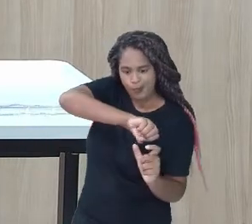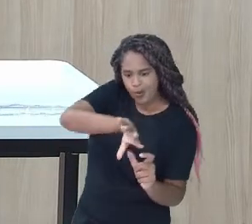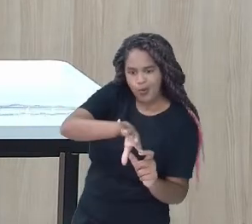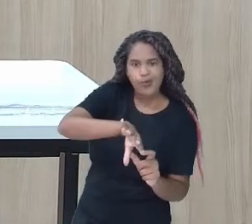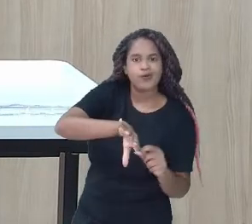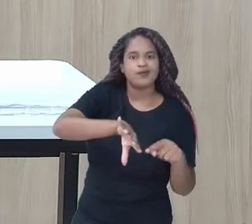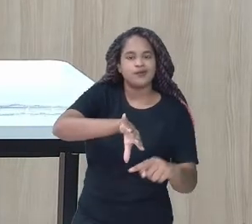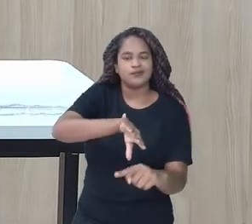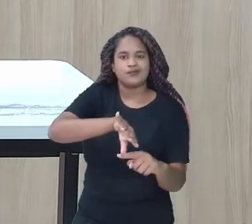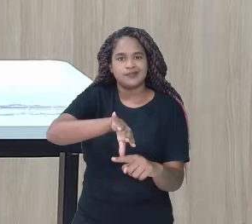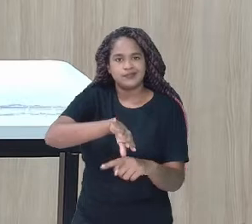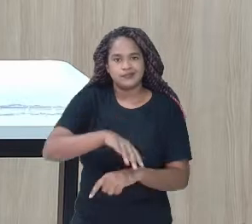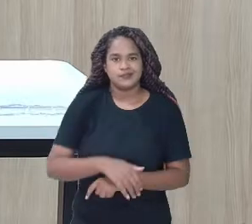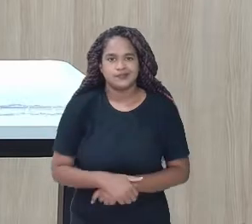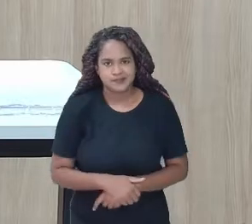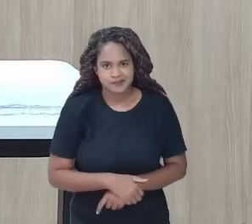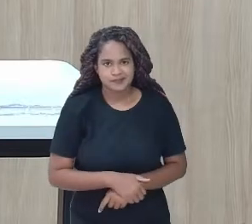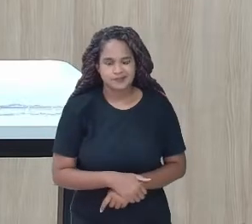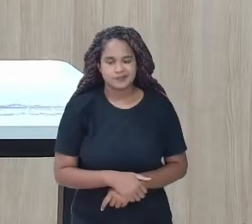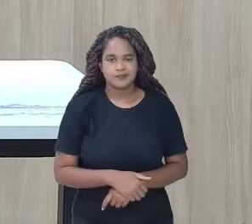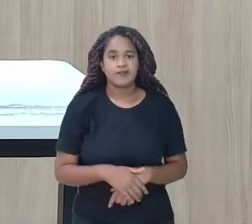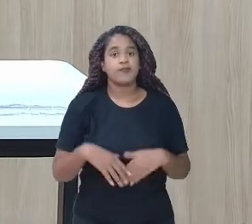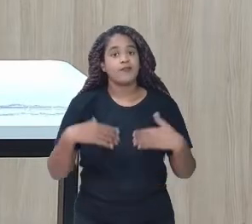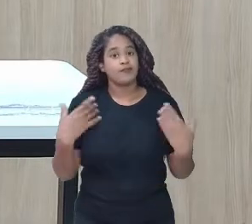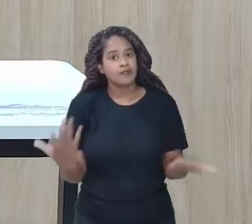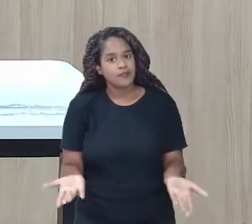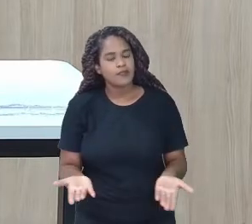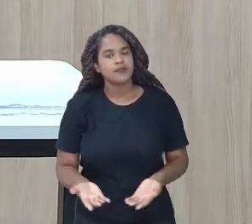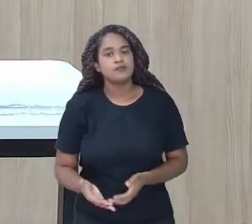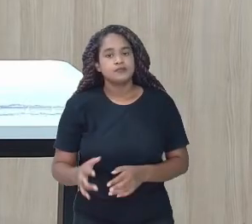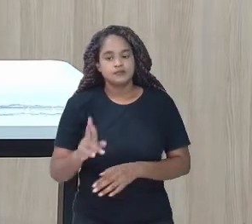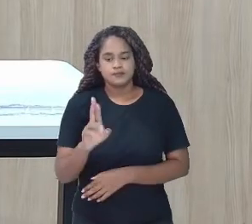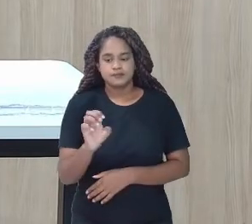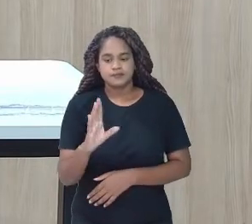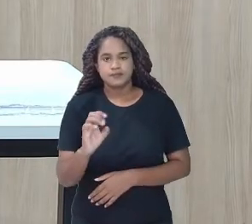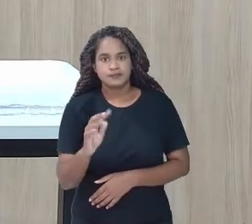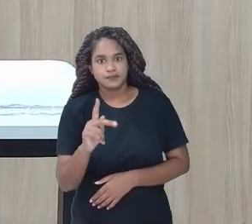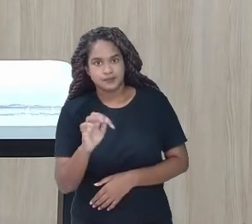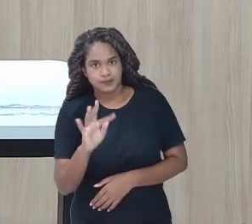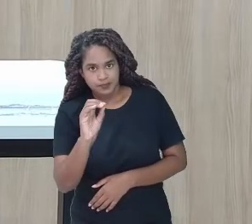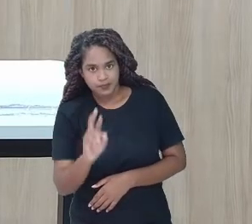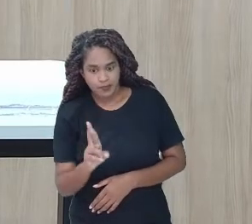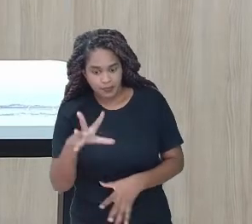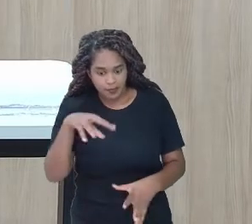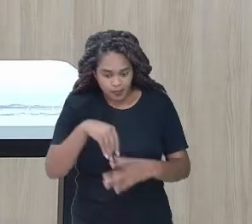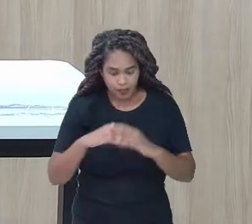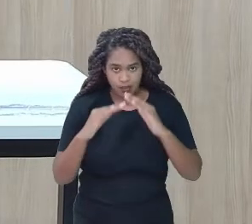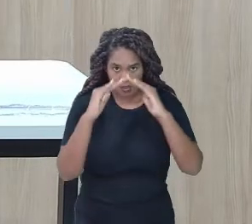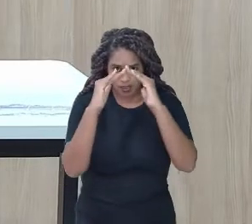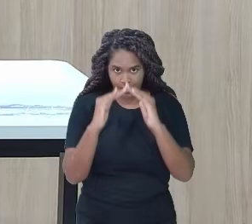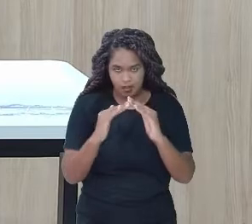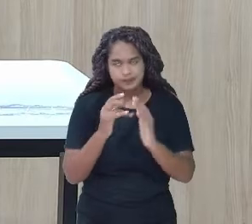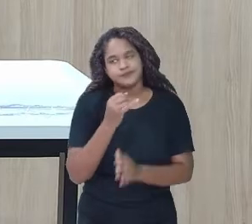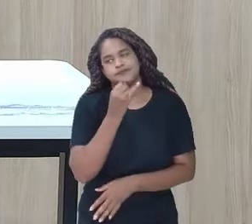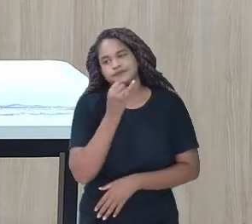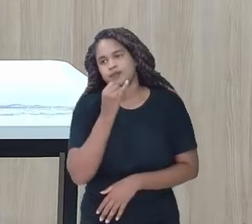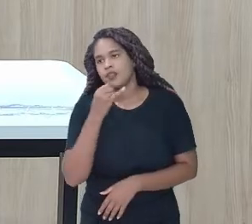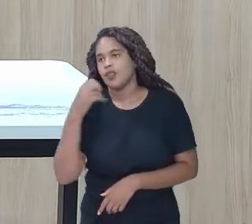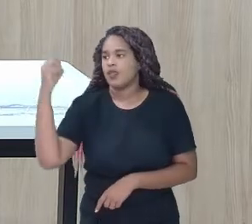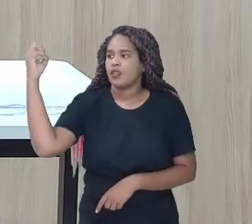transformada em energia luminosa. Então, esses receptores que nós temos na nossa residência, como